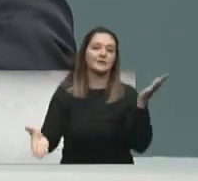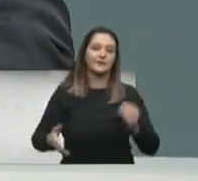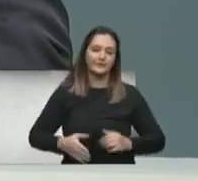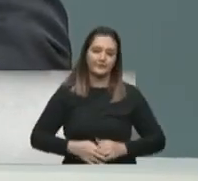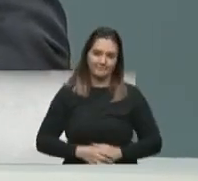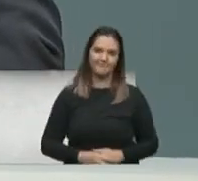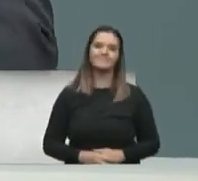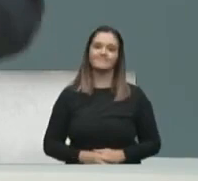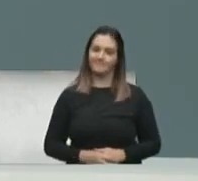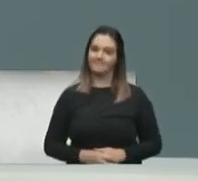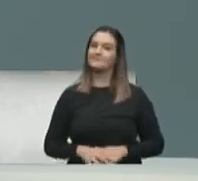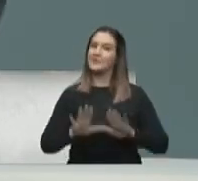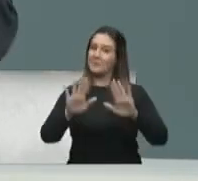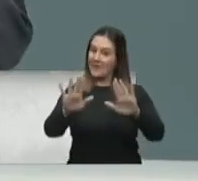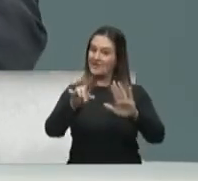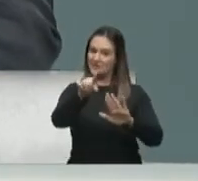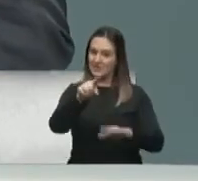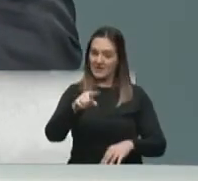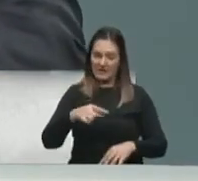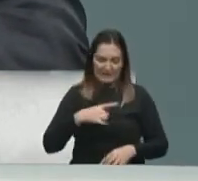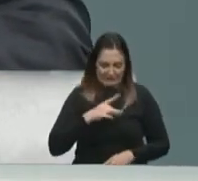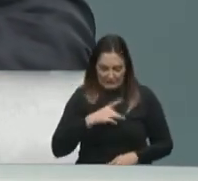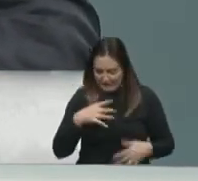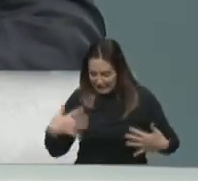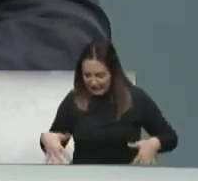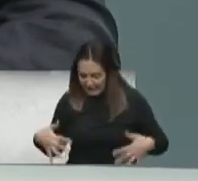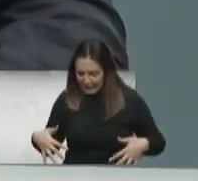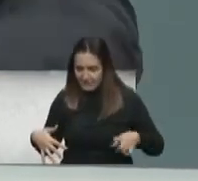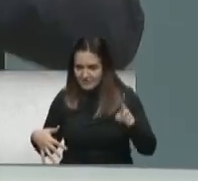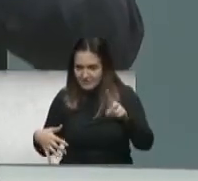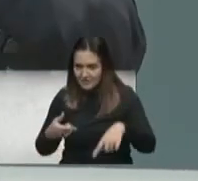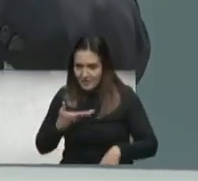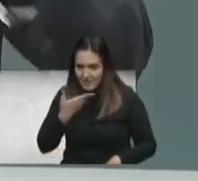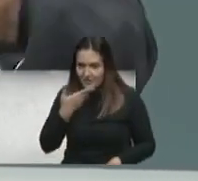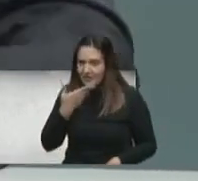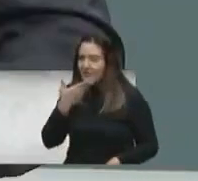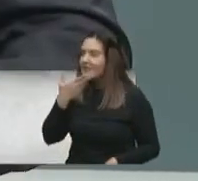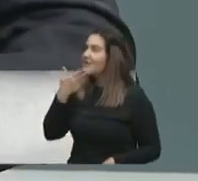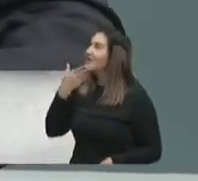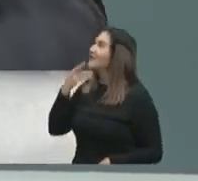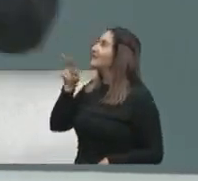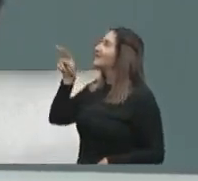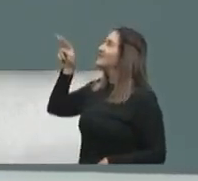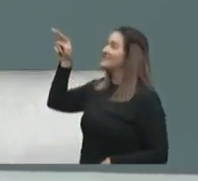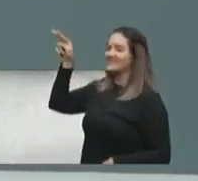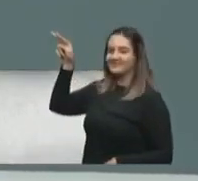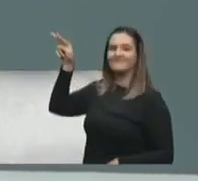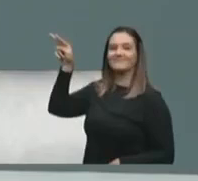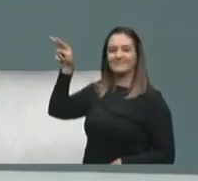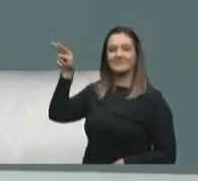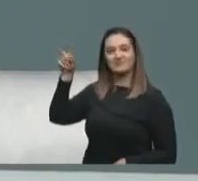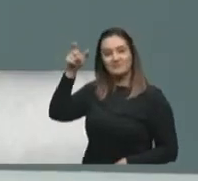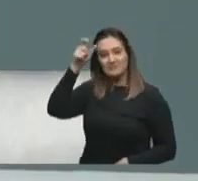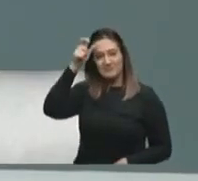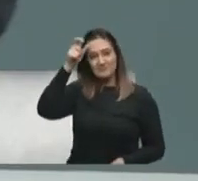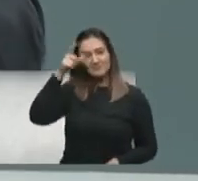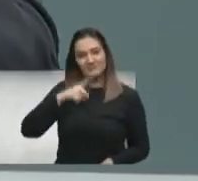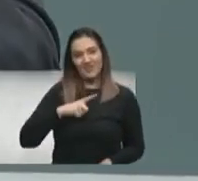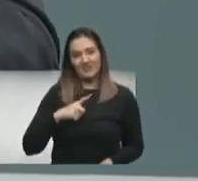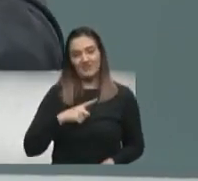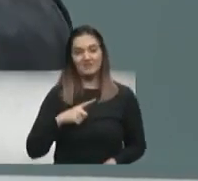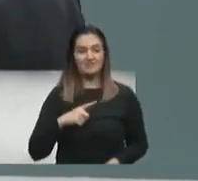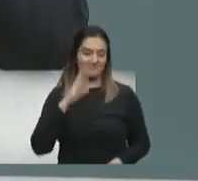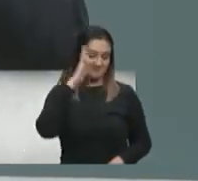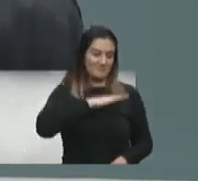outra coisa. Levanta sua cabeça. O mal existe, existe. O inimigo existe, existe. Mas levante